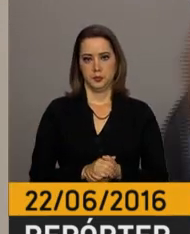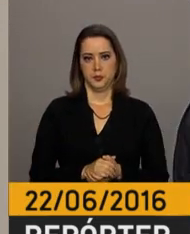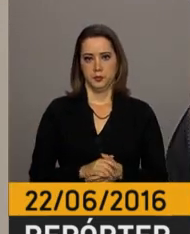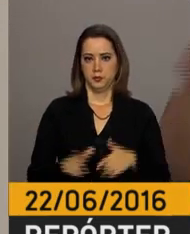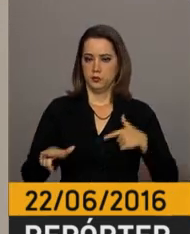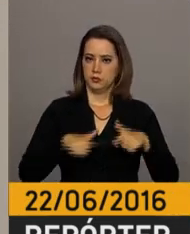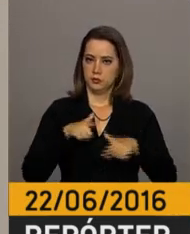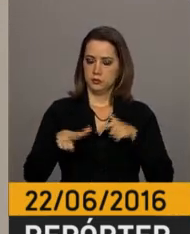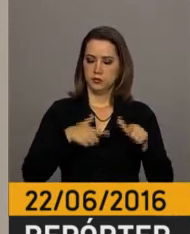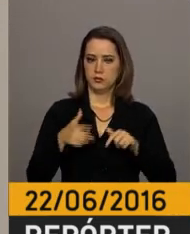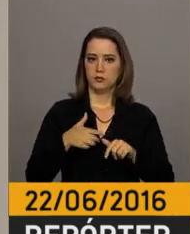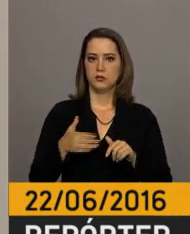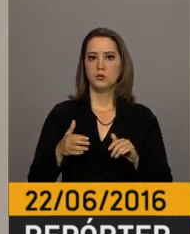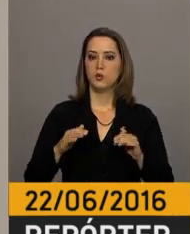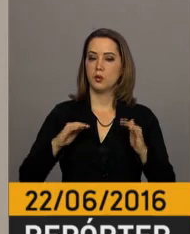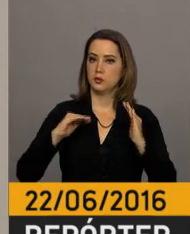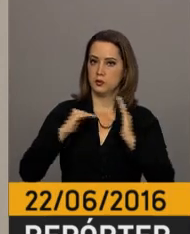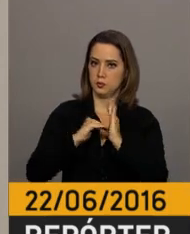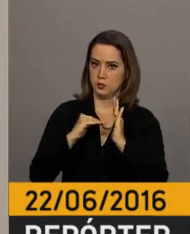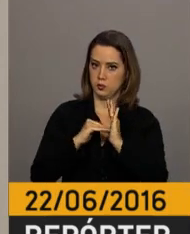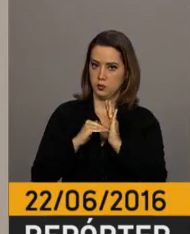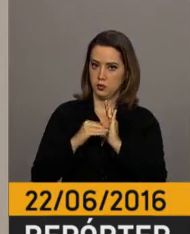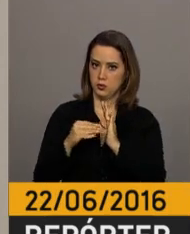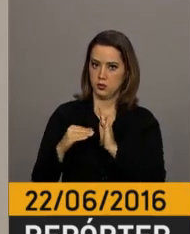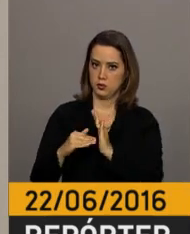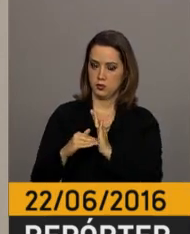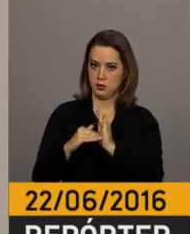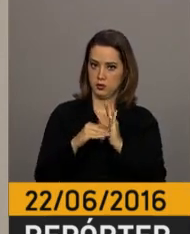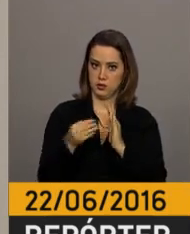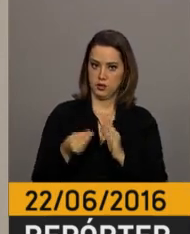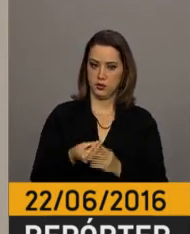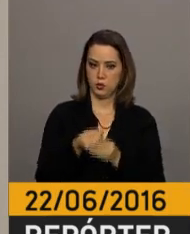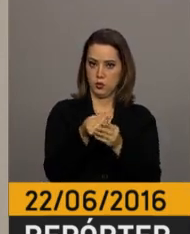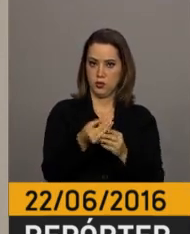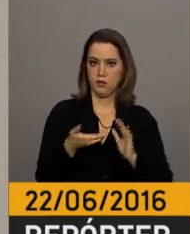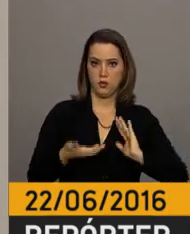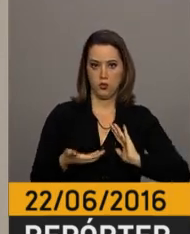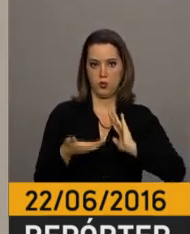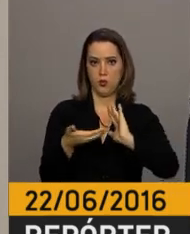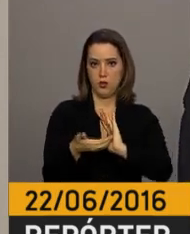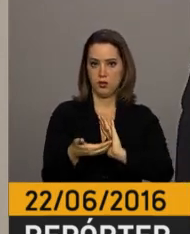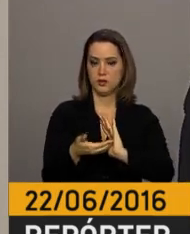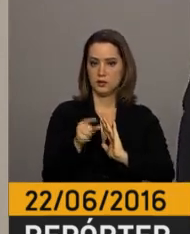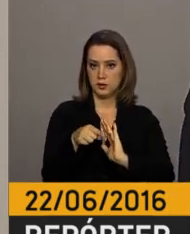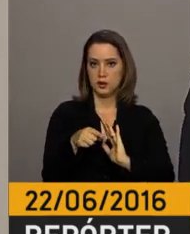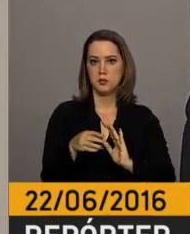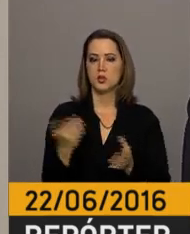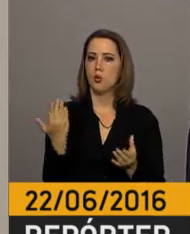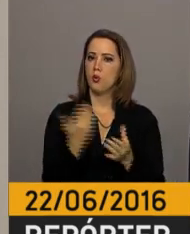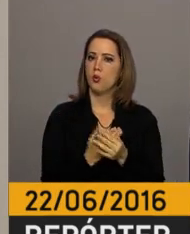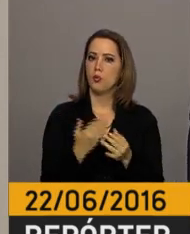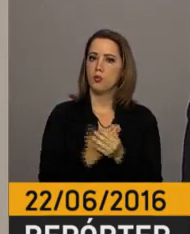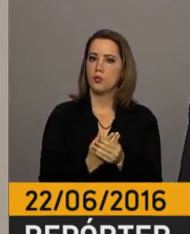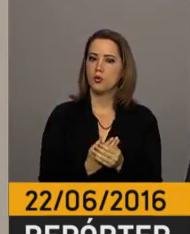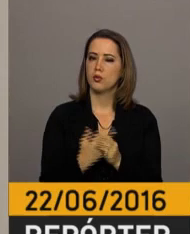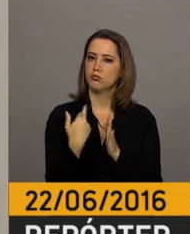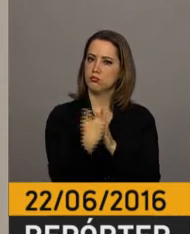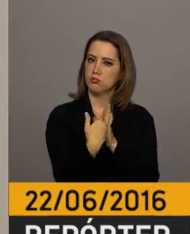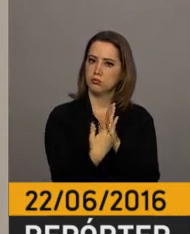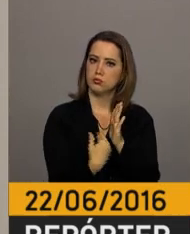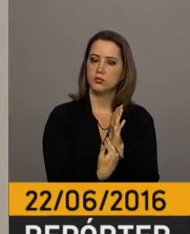Senado enviou à Câmara o projeto que regulamenta eh de uma maneira digamos assim